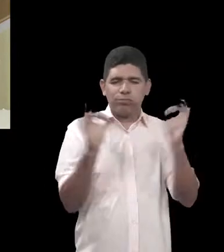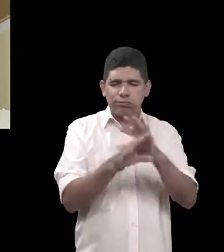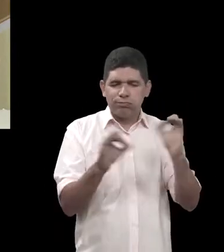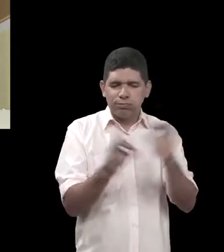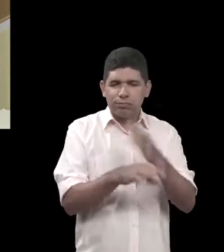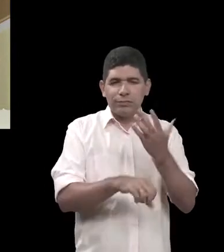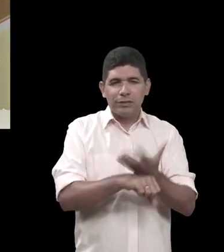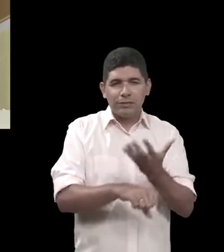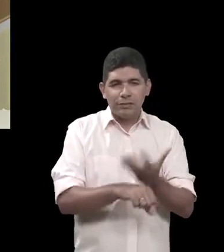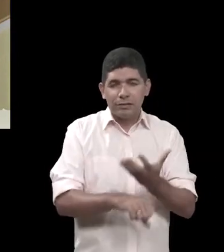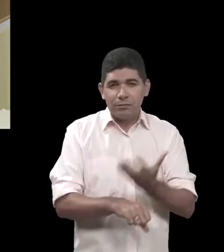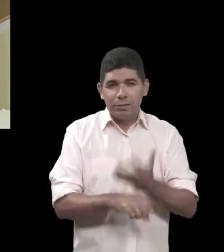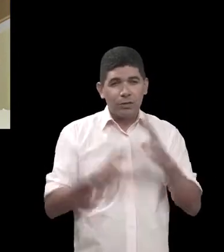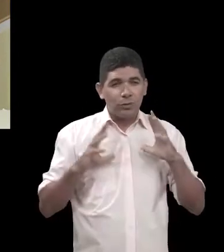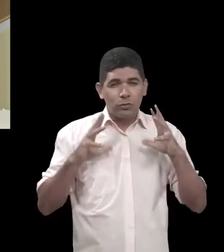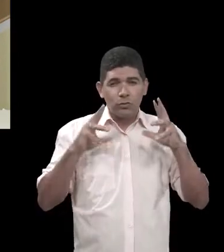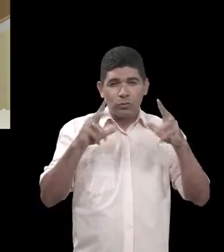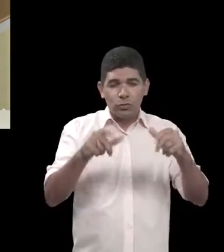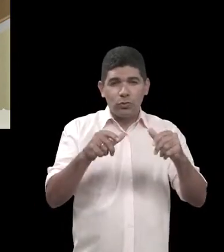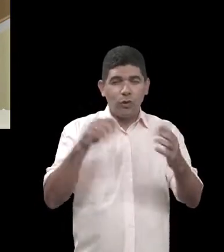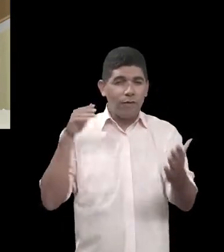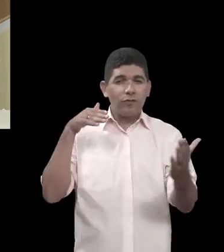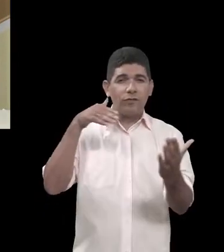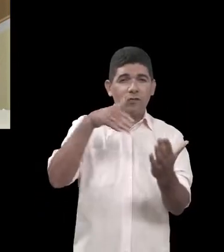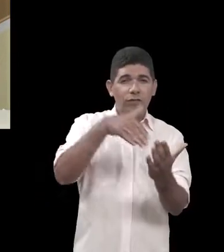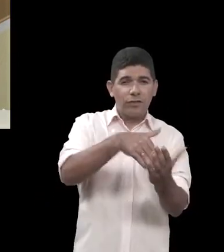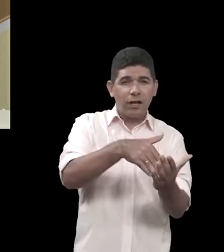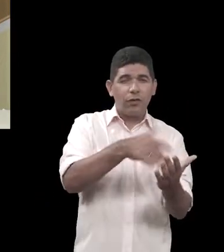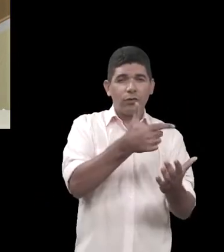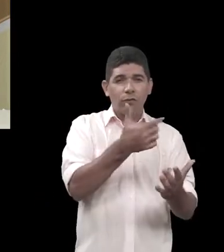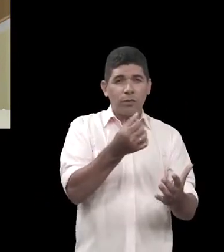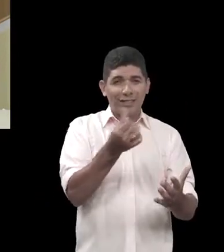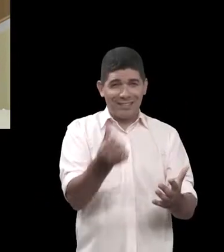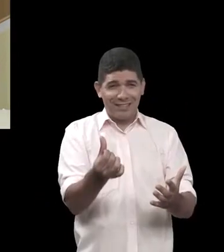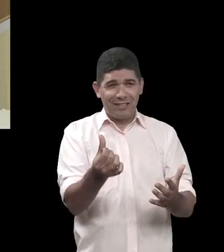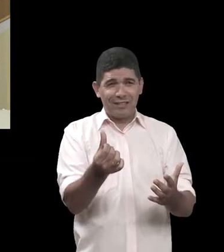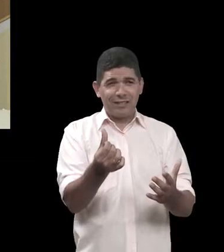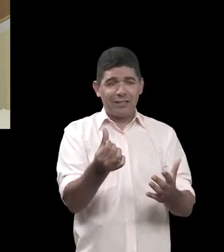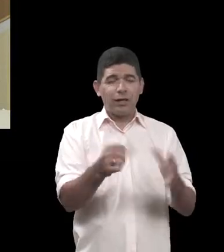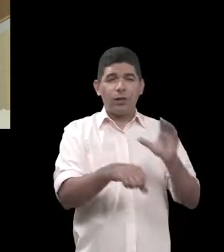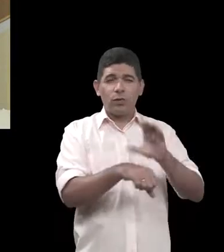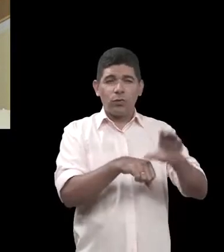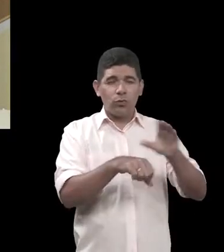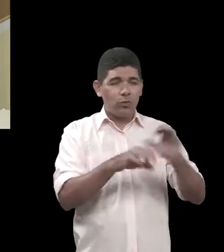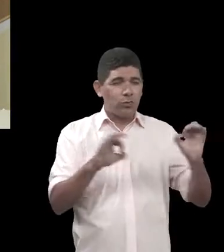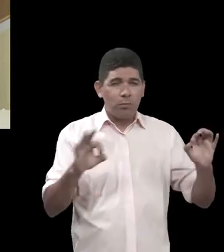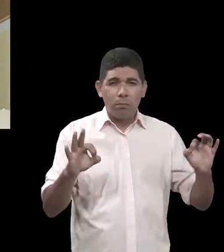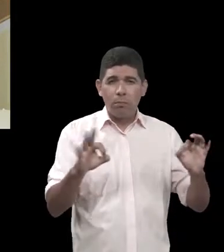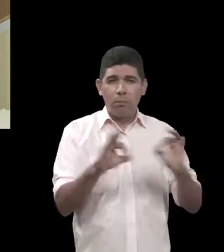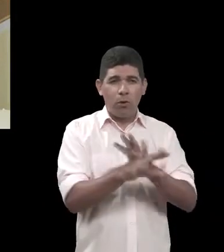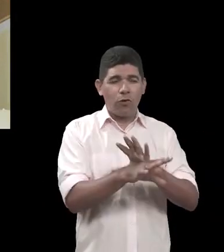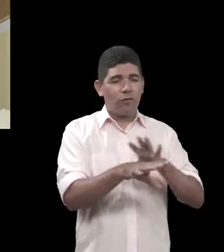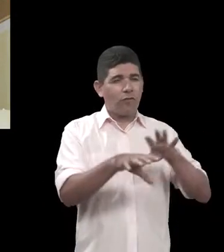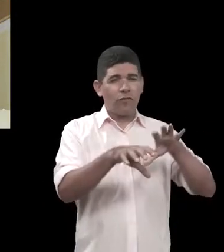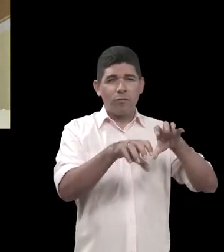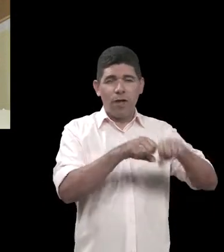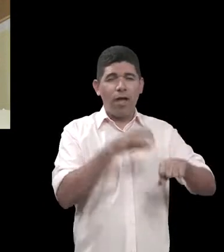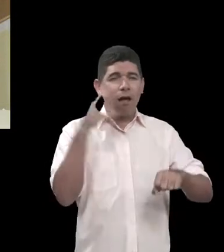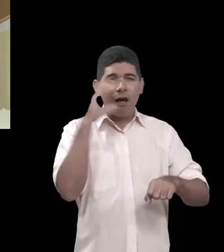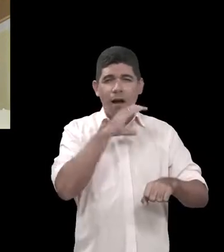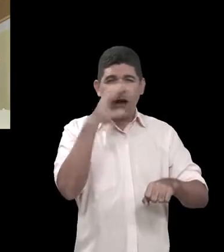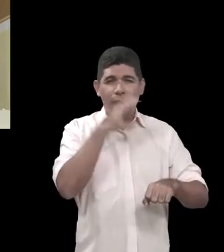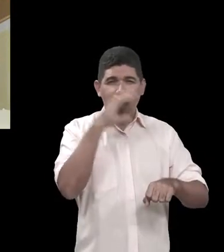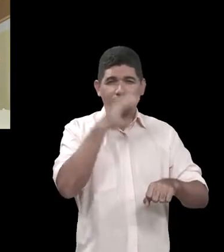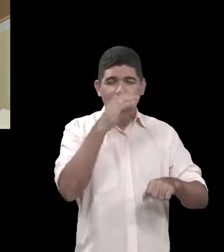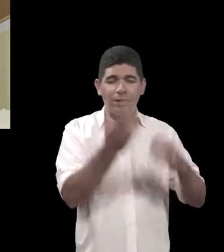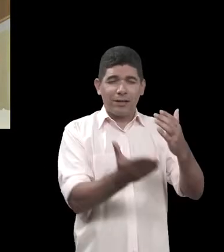com o curso concluído, passando todas as etapas, mas foi todo ao longo do ano. Eu antecipei, acredito que 1 ano mais ou menos do curso, cursei 2 anos em